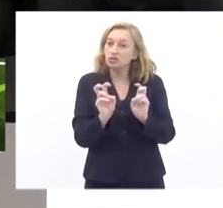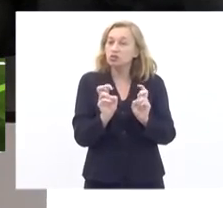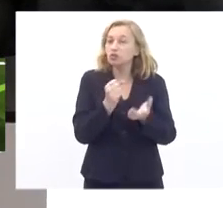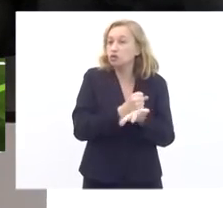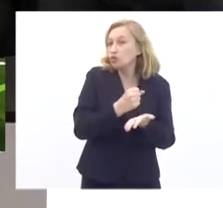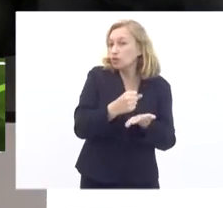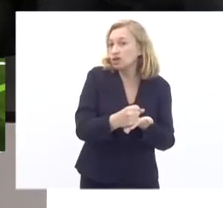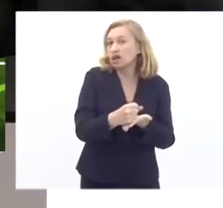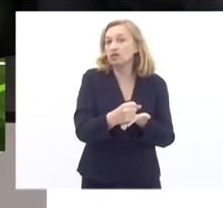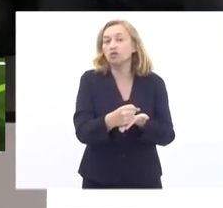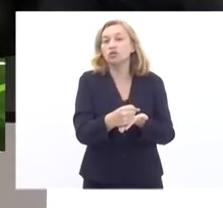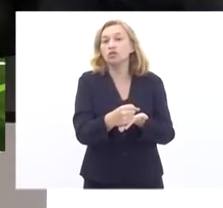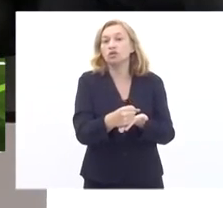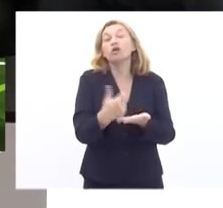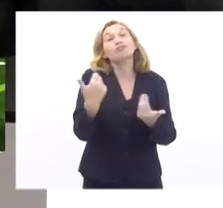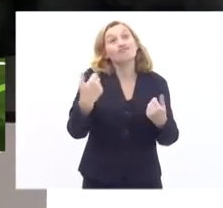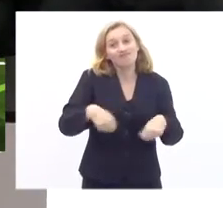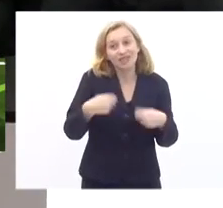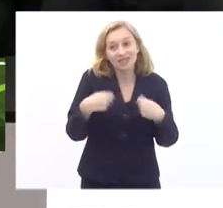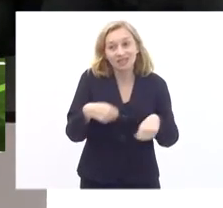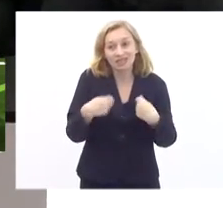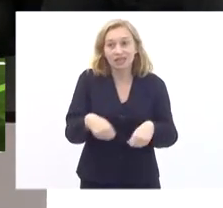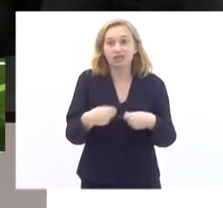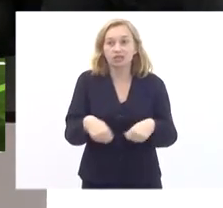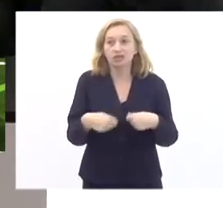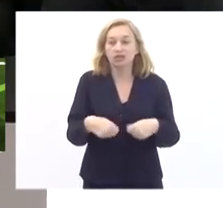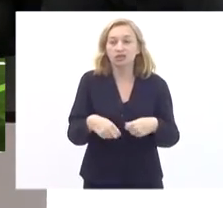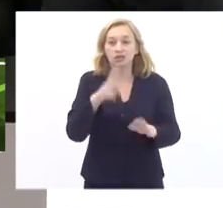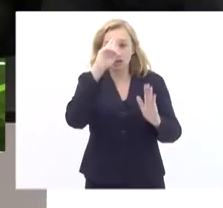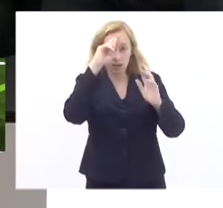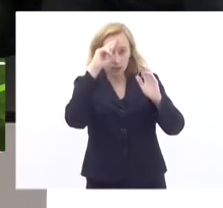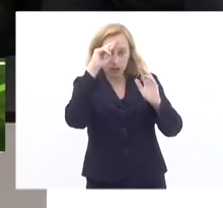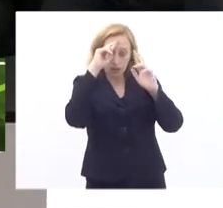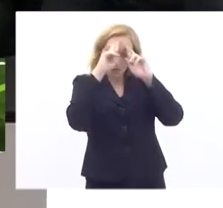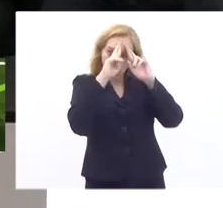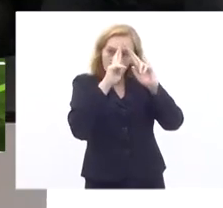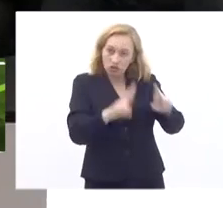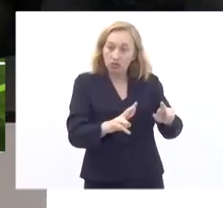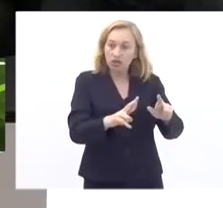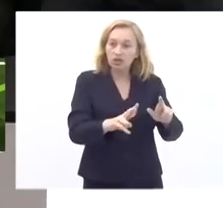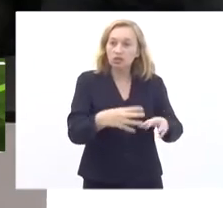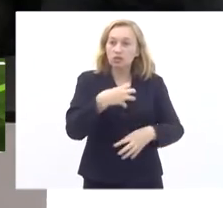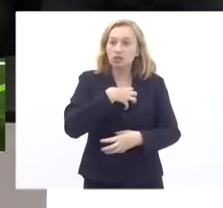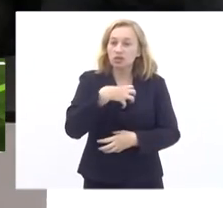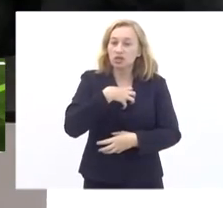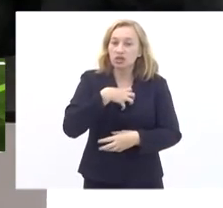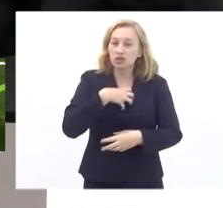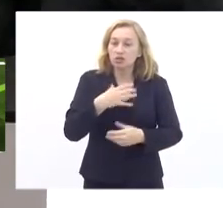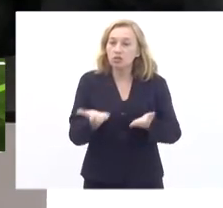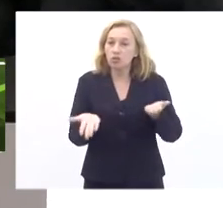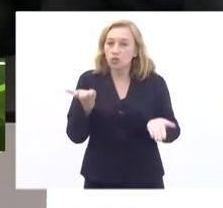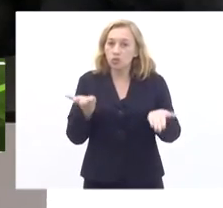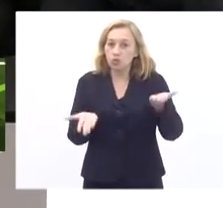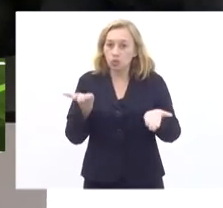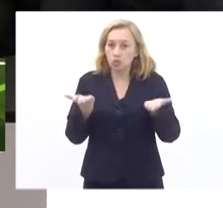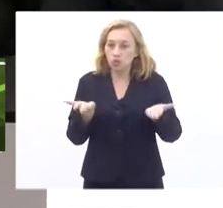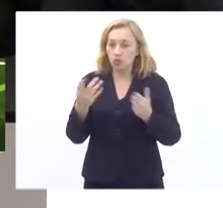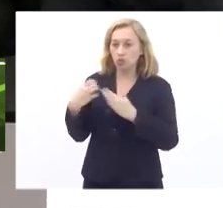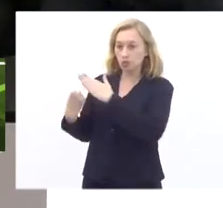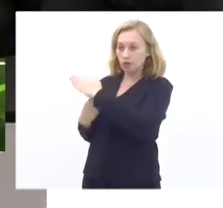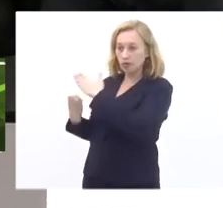contratual que nós precisamos que ela seja respeitada no sentido de manter o equilíbrio da